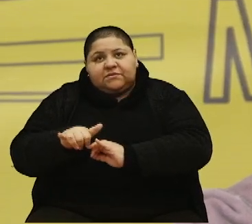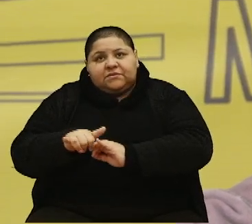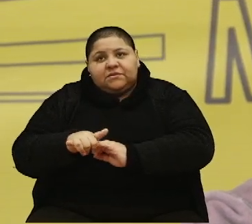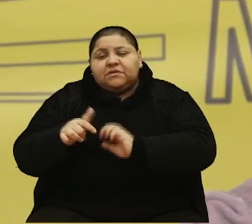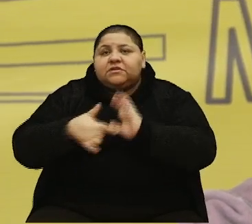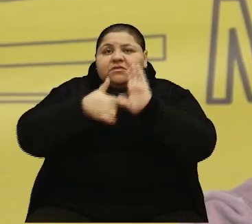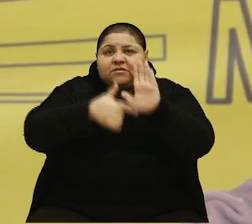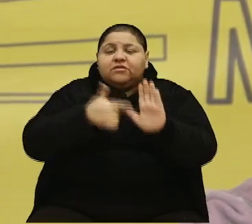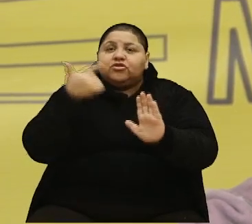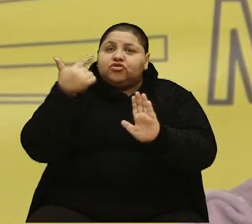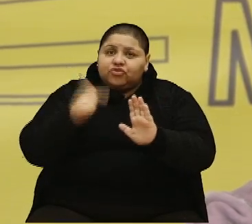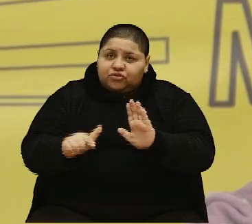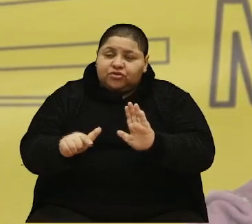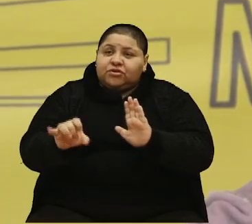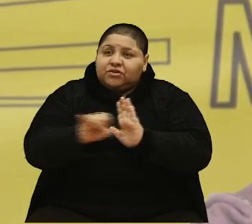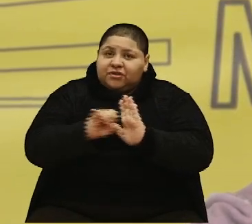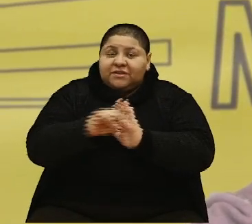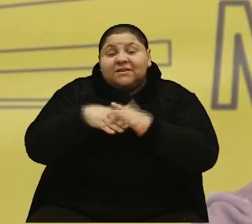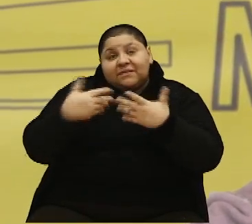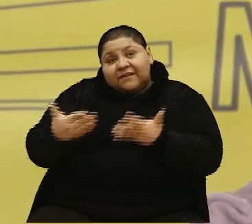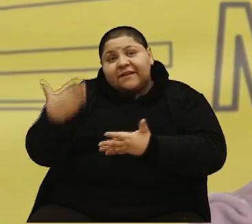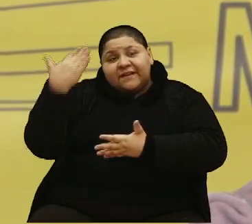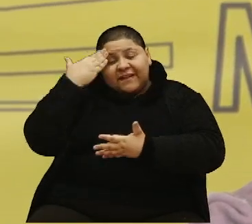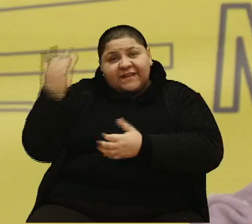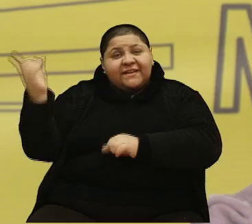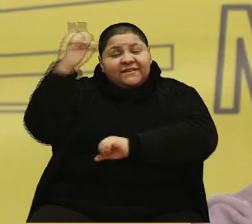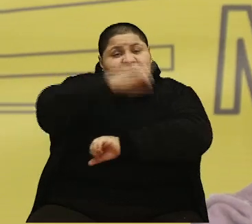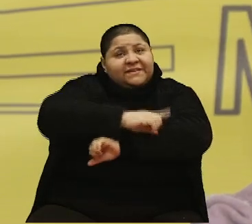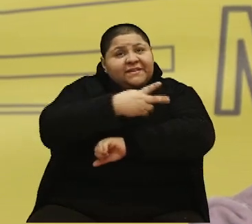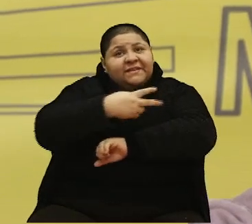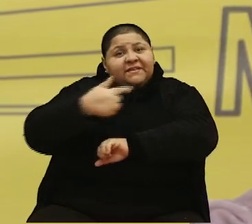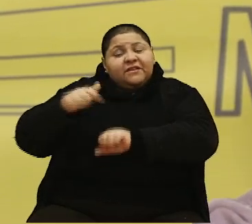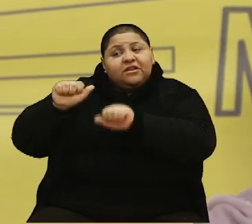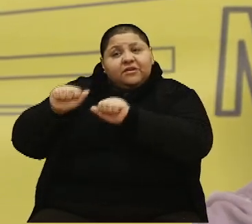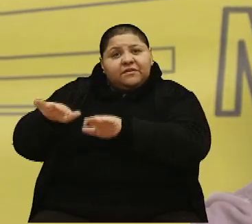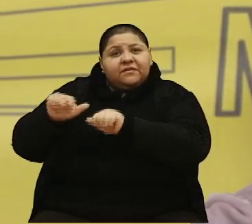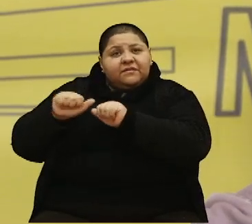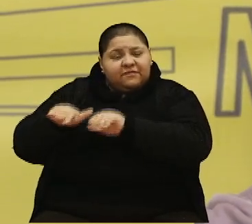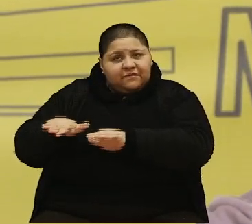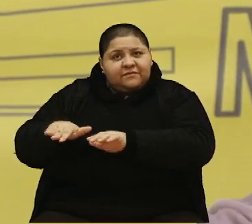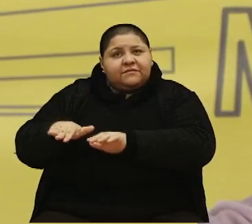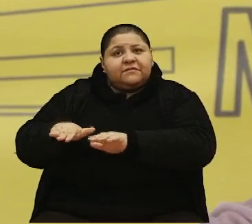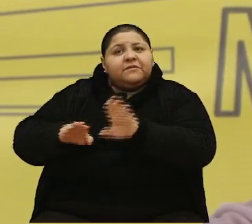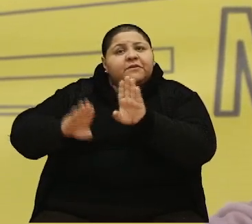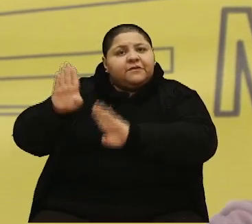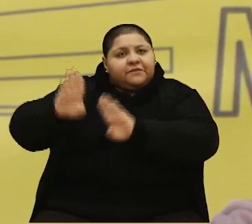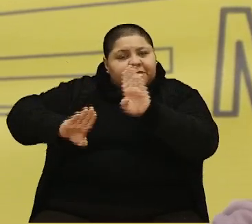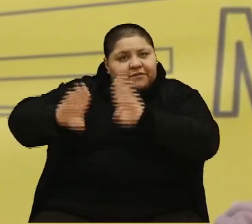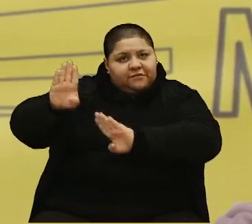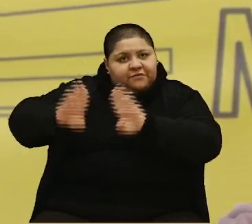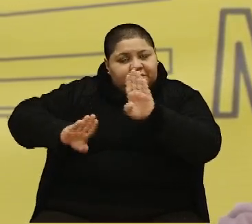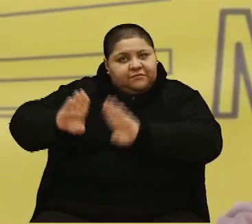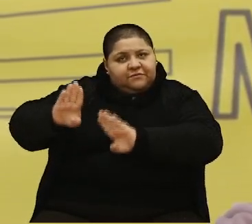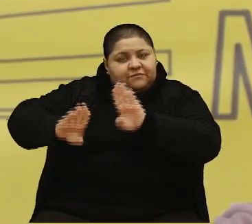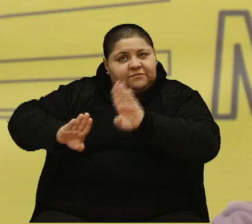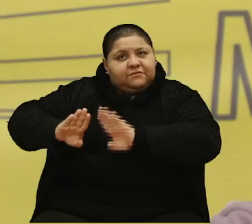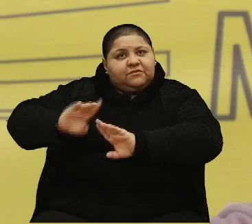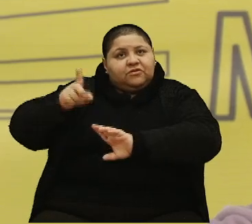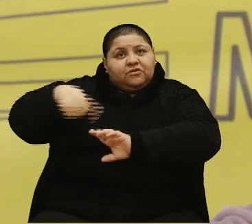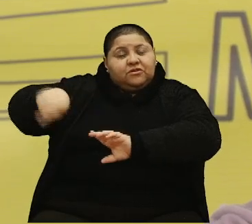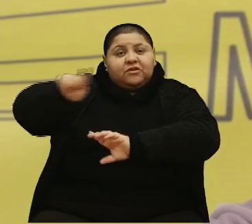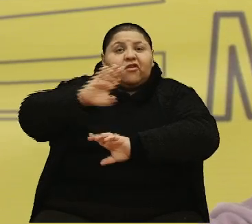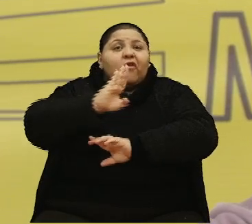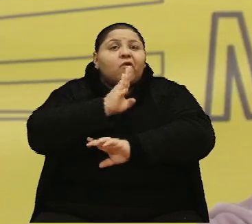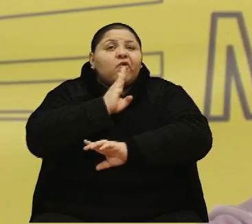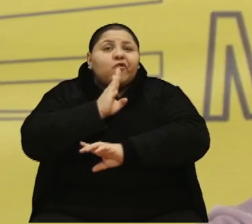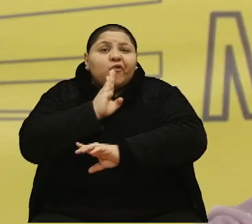publicado novamente o edital. E daí, então, saberemos, dia 27 de setembro, será a licitação realmente para a gente